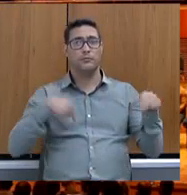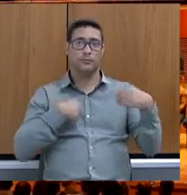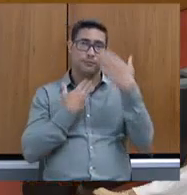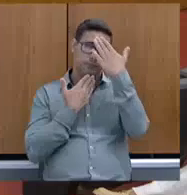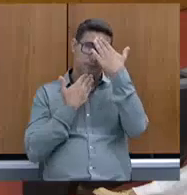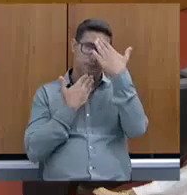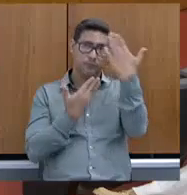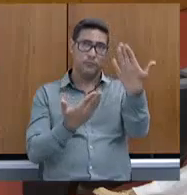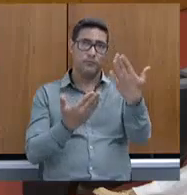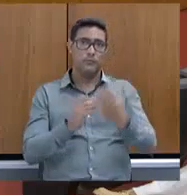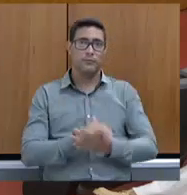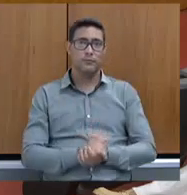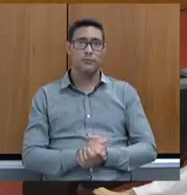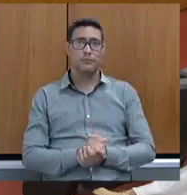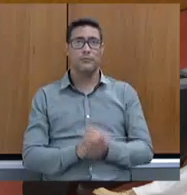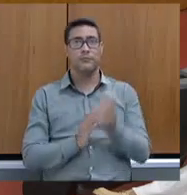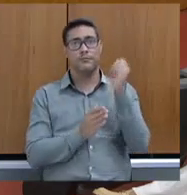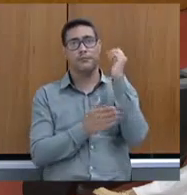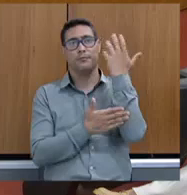gente